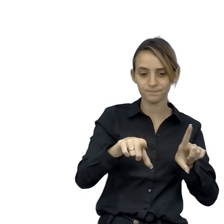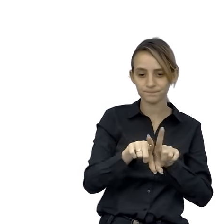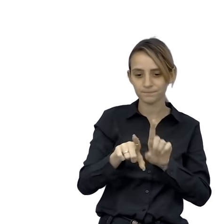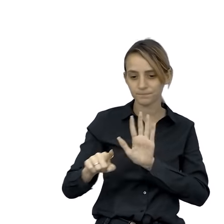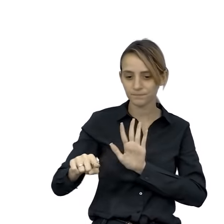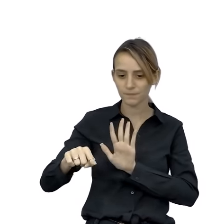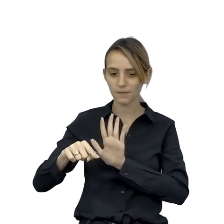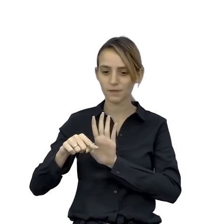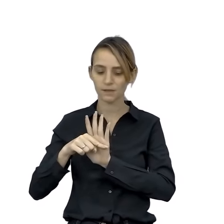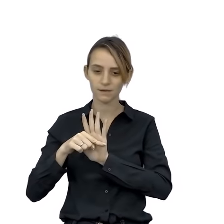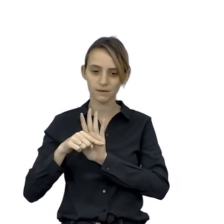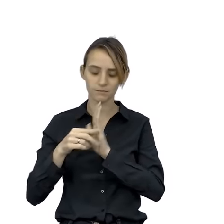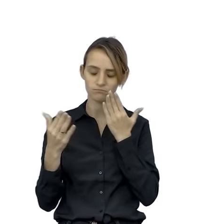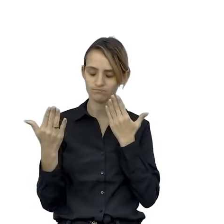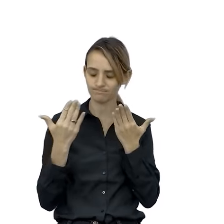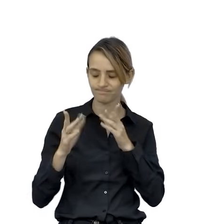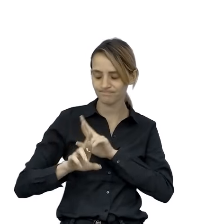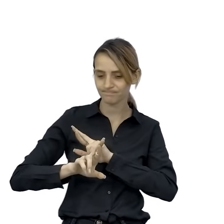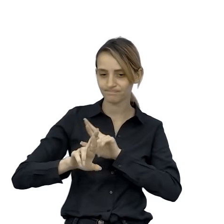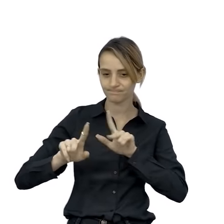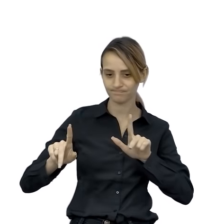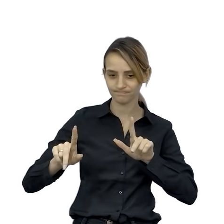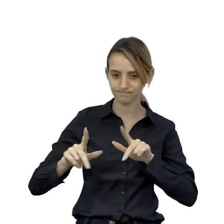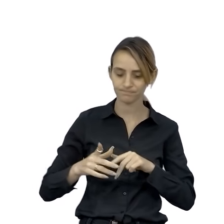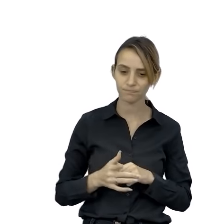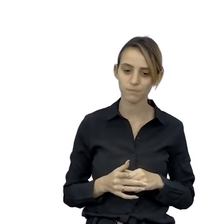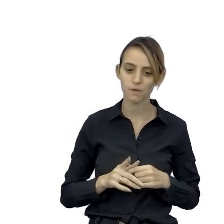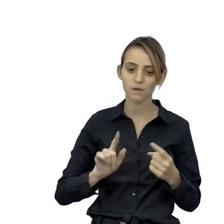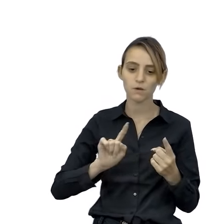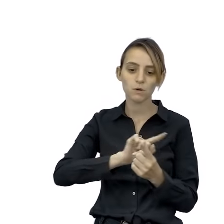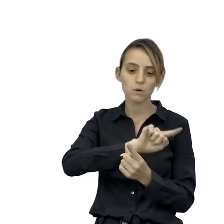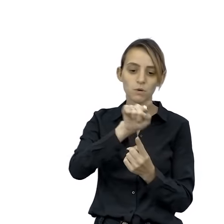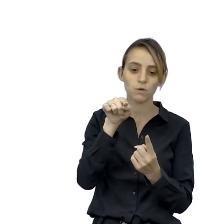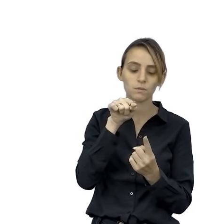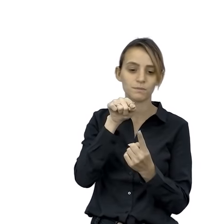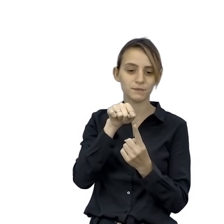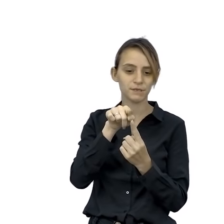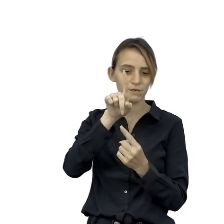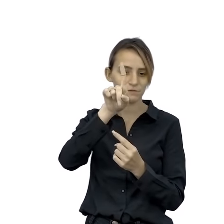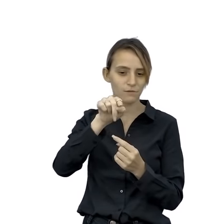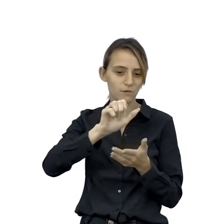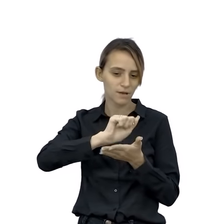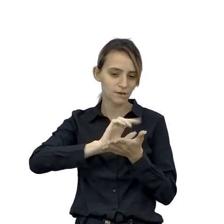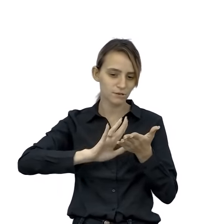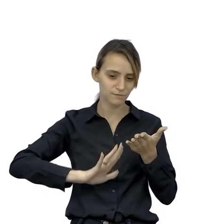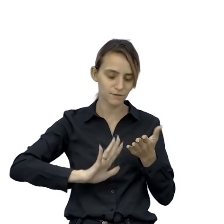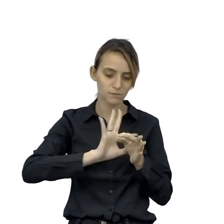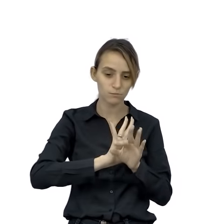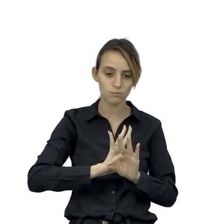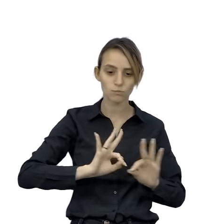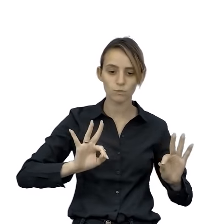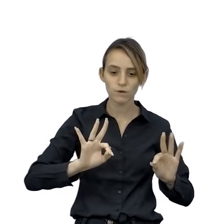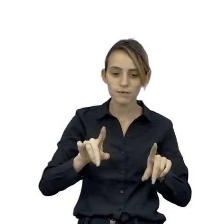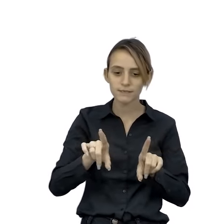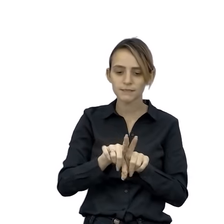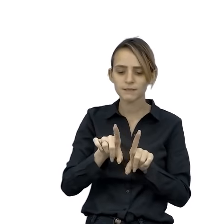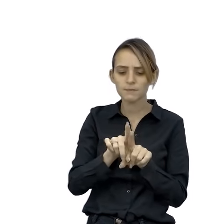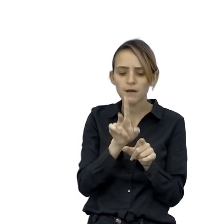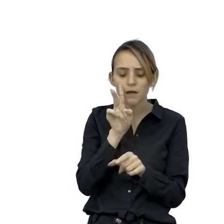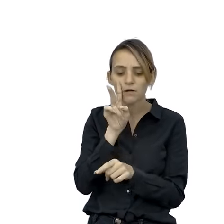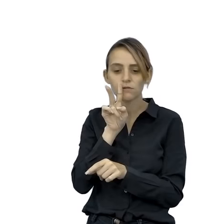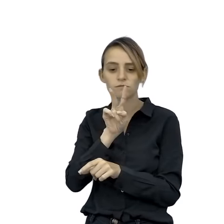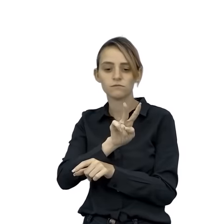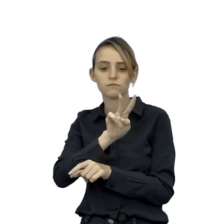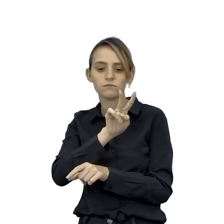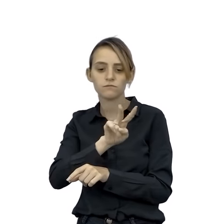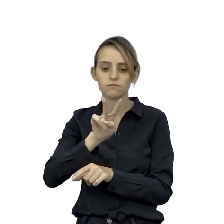diferentes significados, né? O nosso propósito é analisar a atividade, direcionando aí o nosso olhar para o